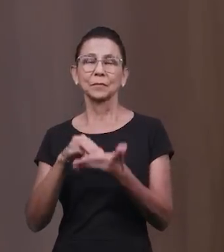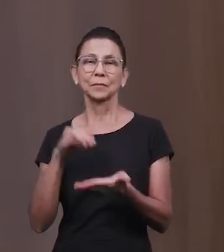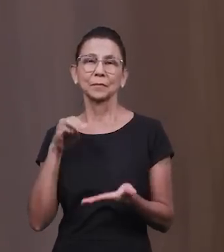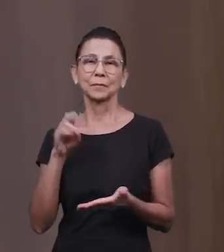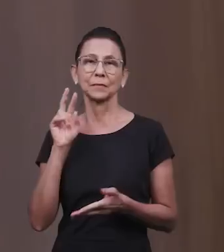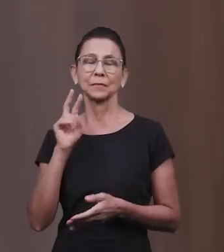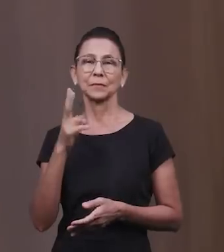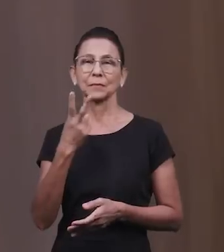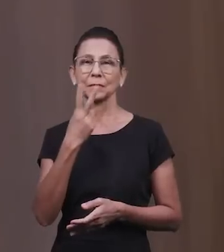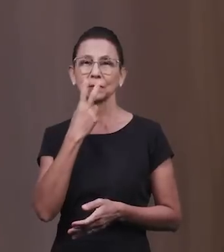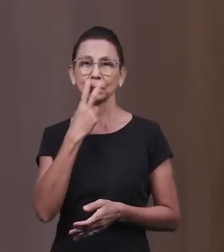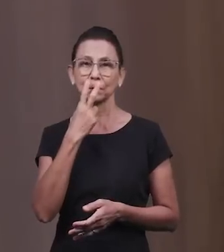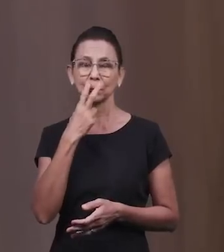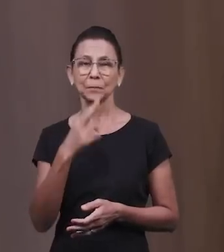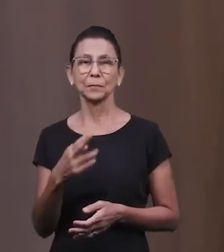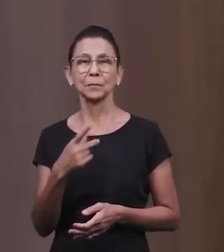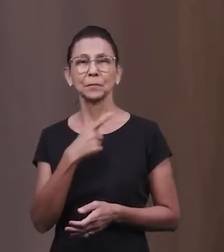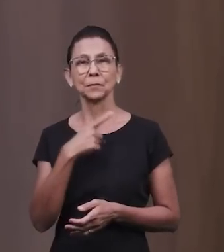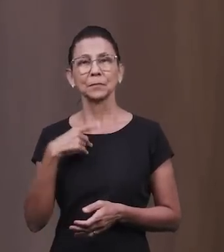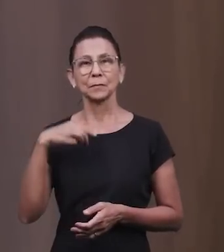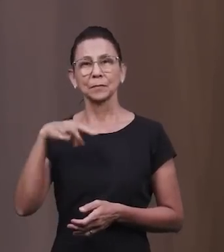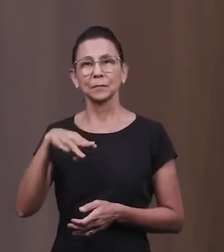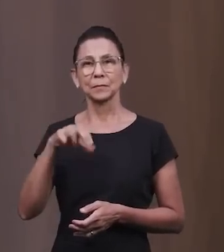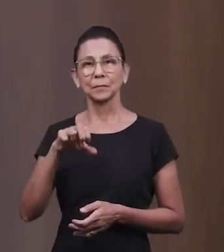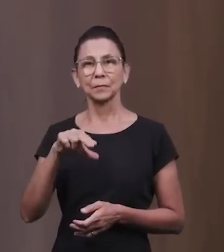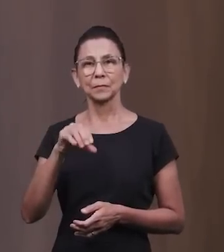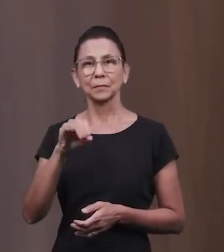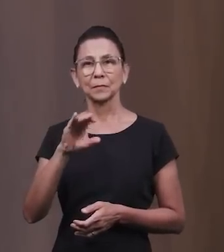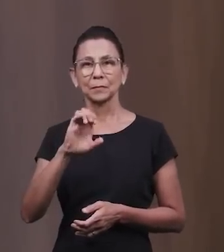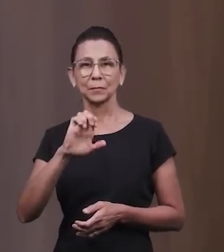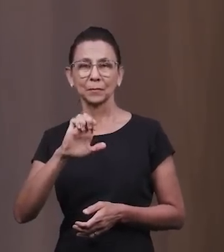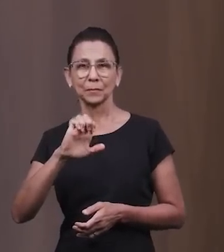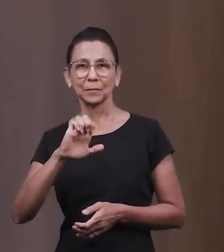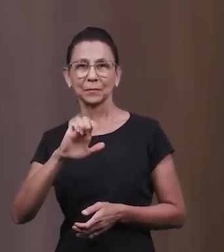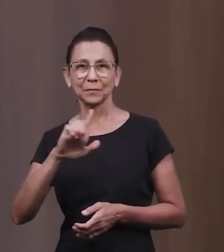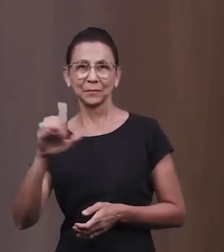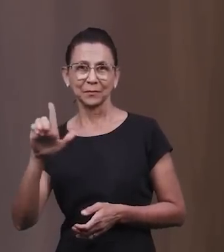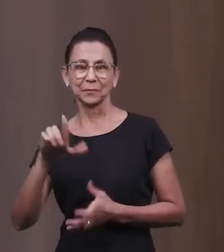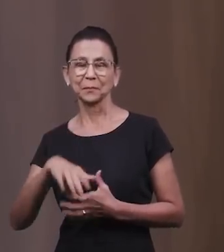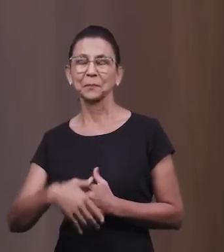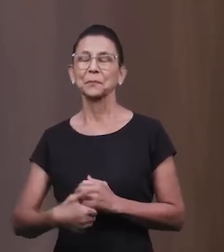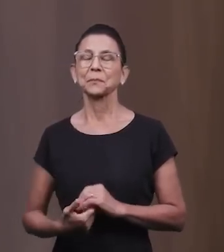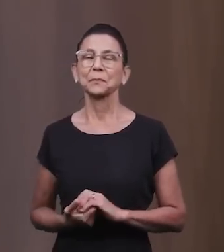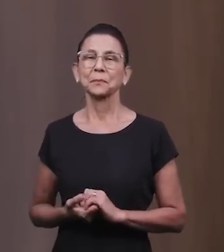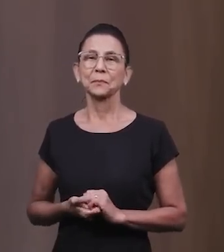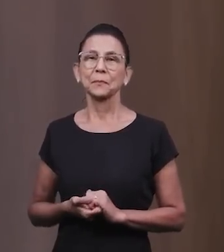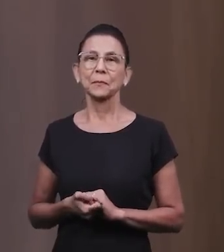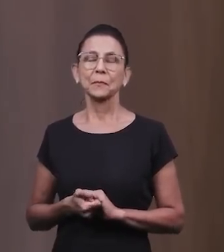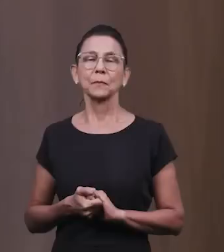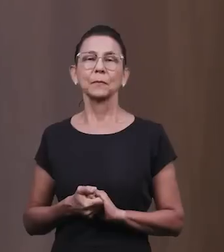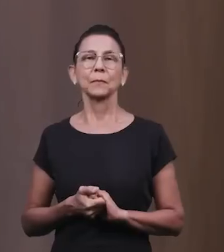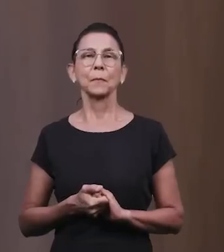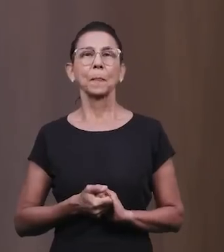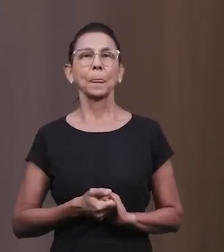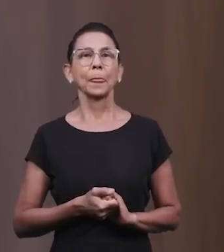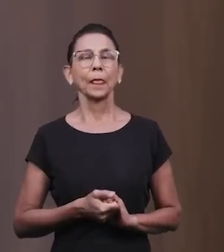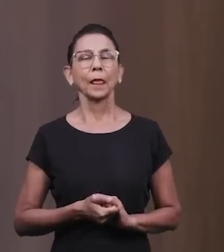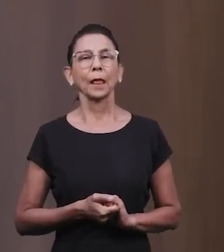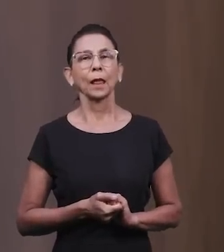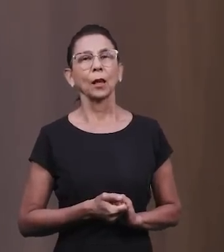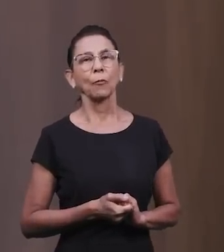Manuel Bento. E a minha pergunta é, como nós nos portamos diante de uma crítica